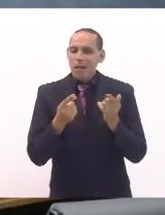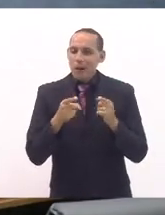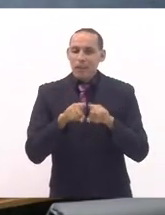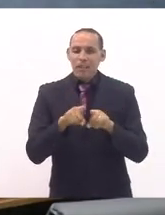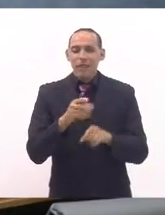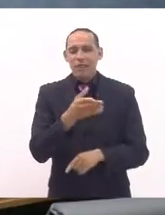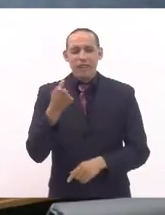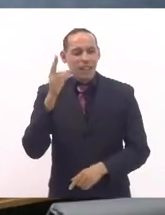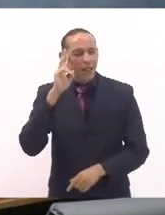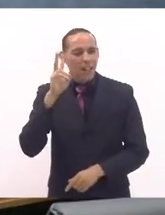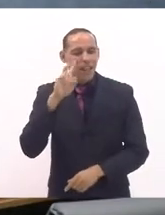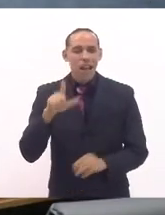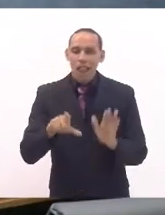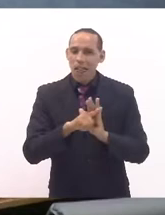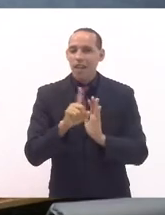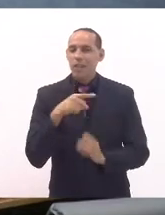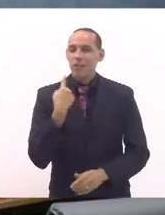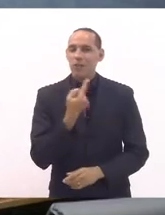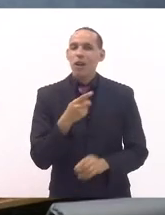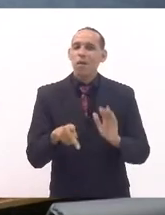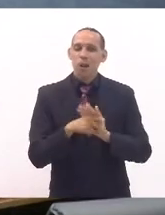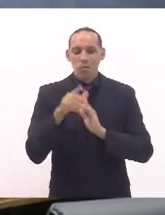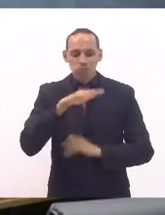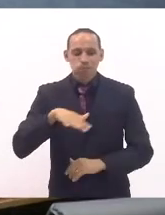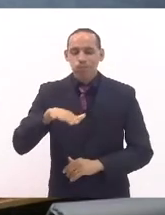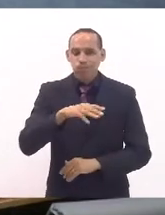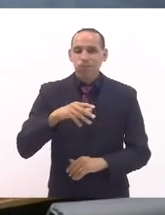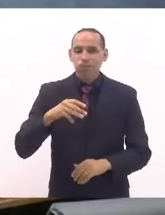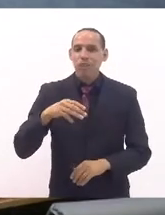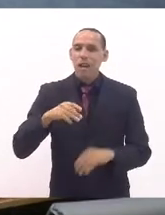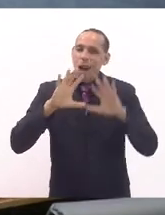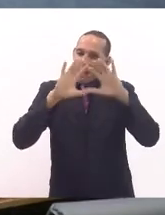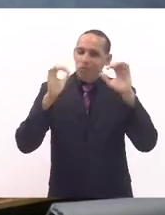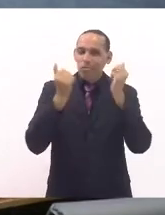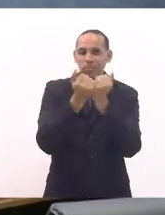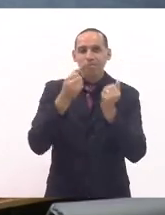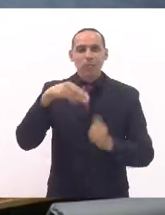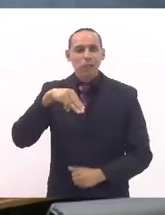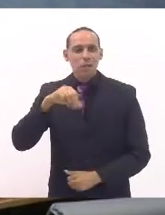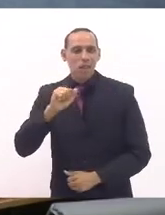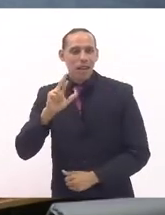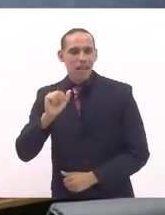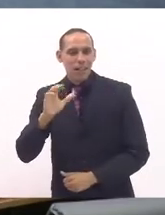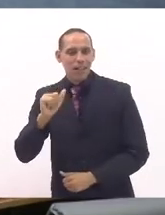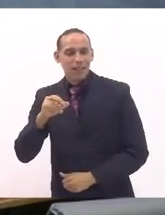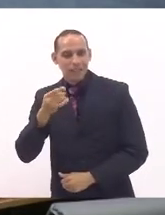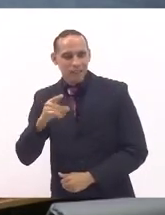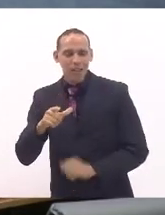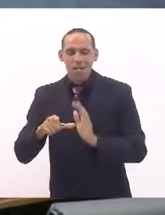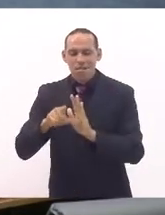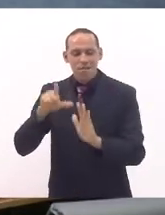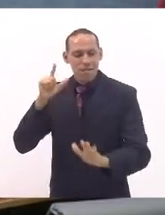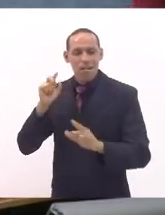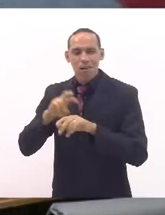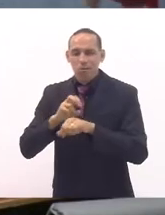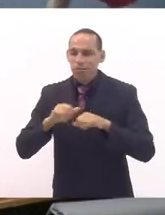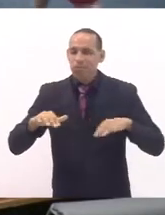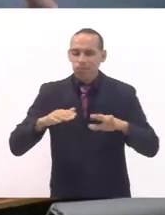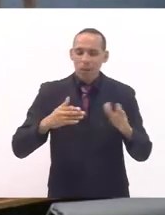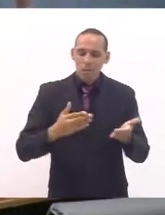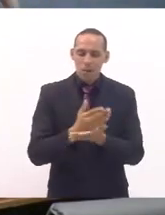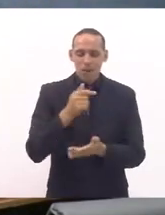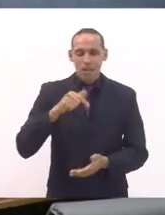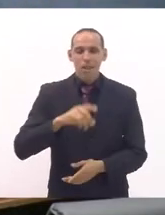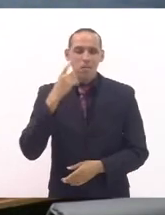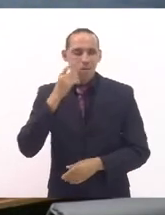lembra aí da nossa lei da geral do Maracanã, que foi, né, antes da pandemia, aprovada aqui nessa casa por todos